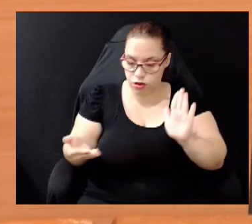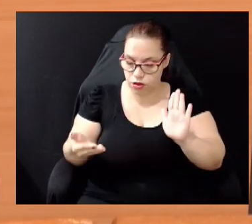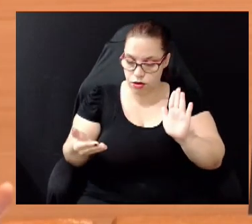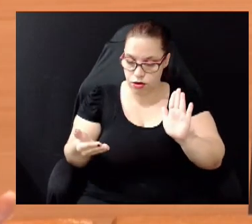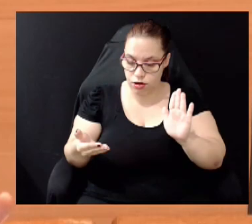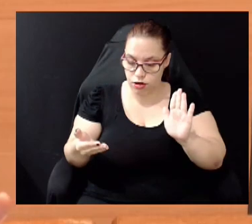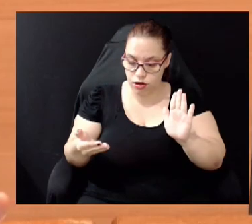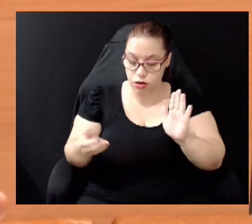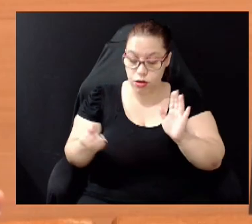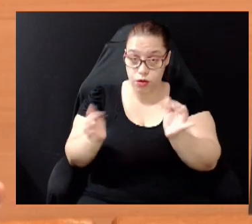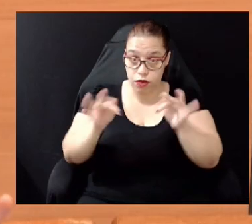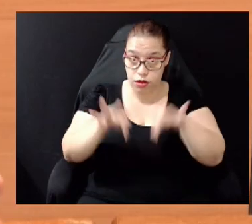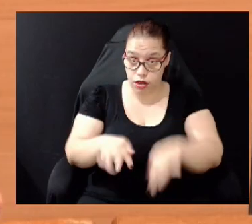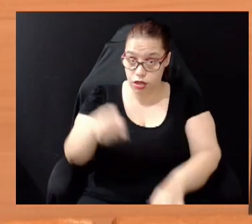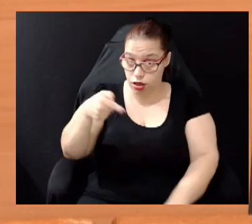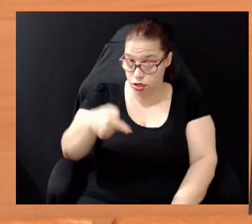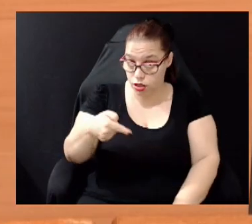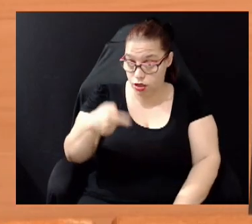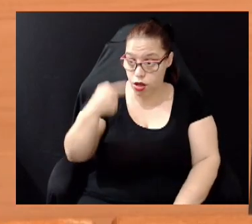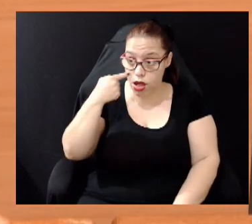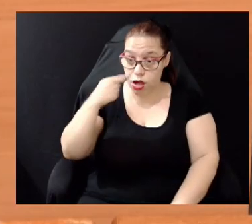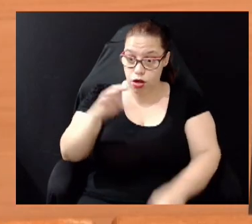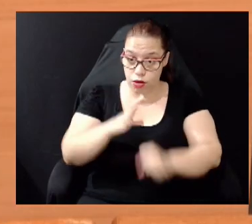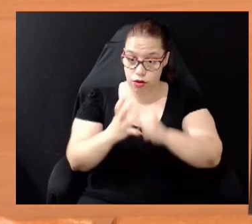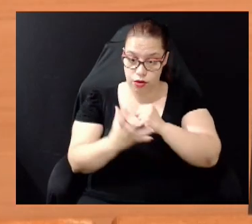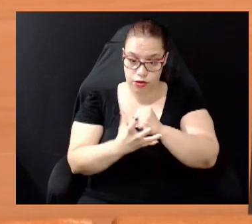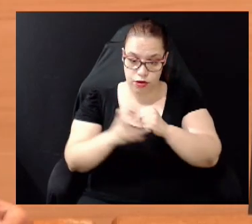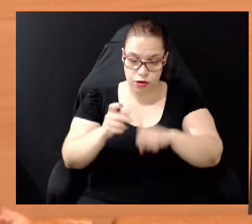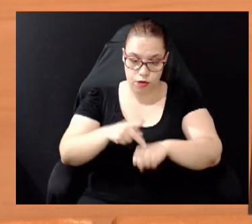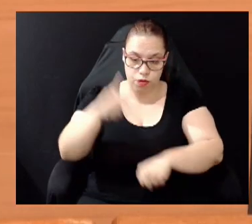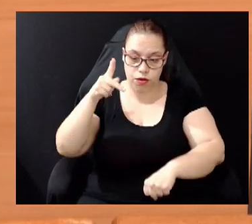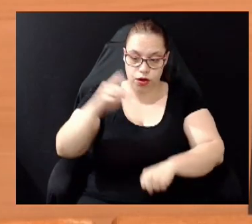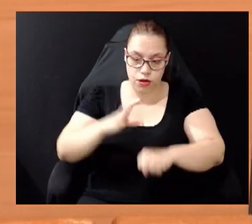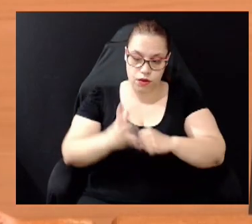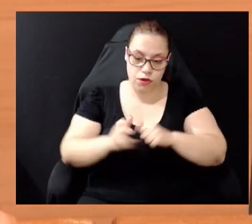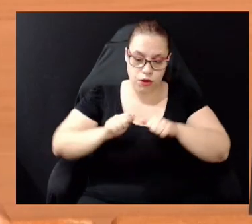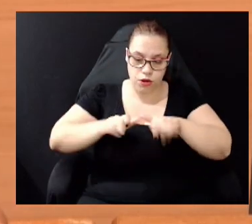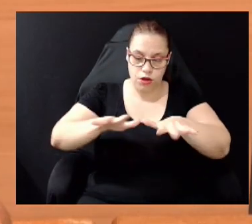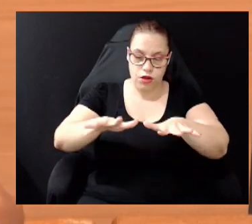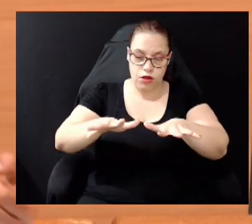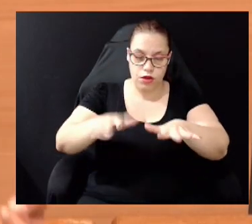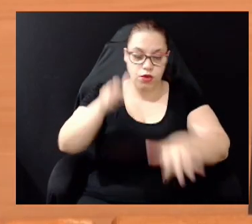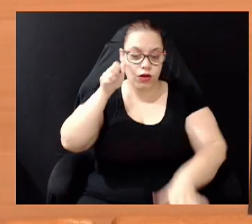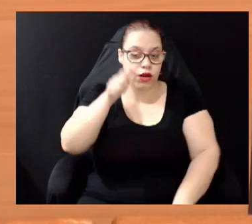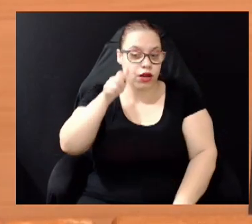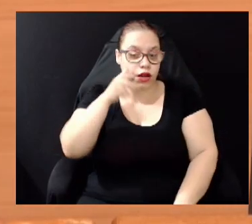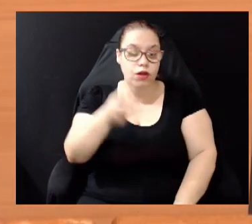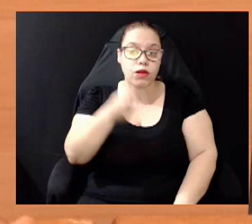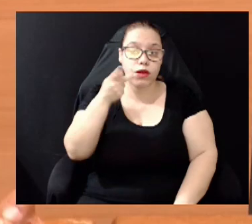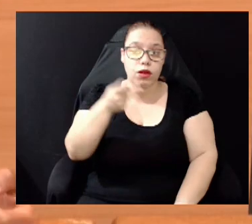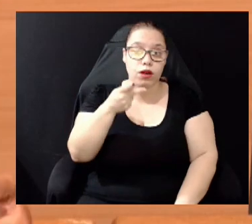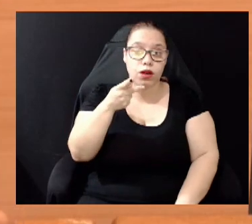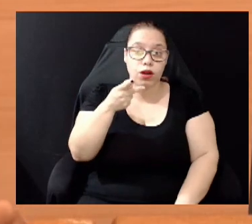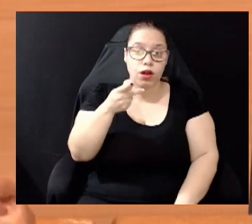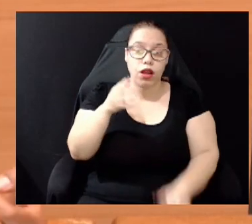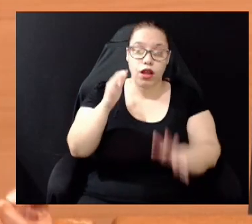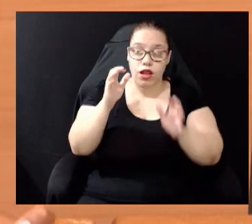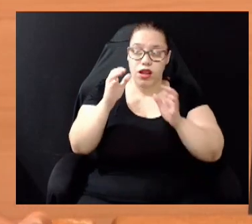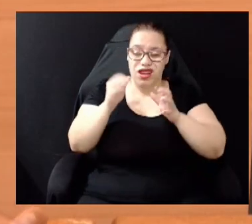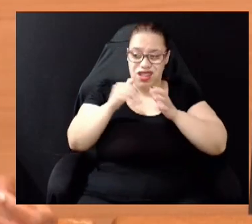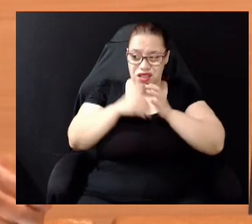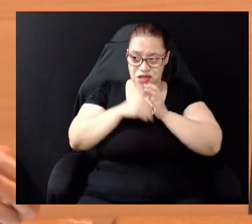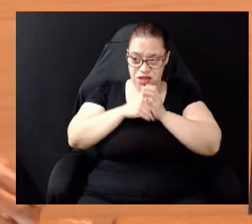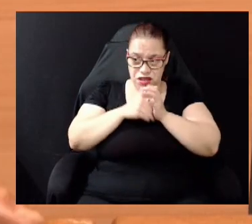aqui, quando a gente olha para a pandemia, no pós-pandemia, muitas mulheres relataram que elas ficaram num limbo emocional, porque foram elas